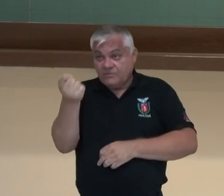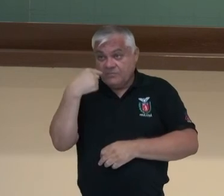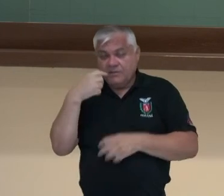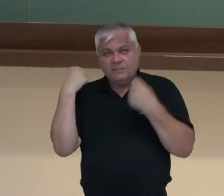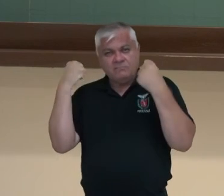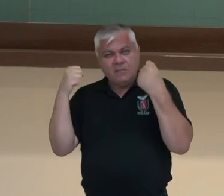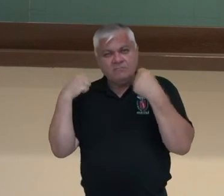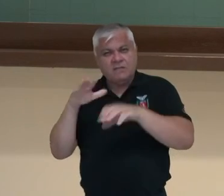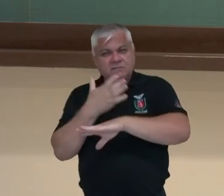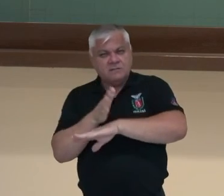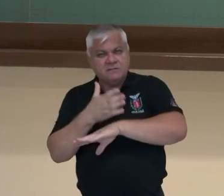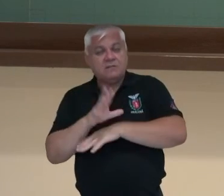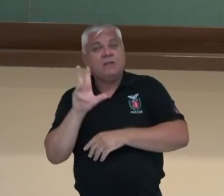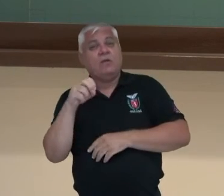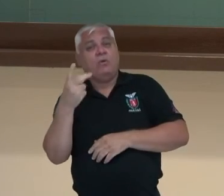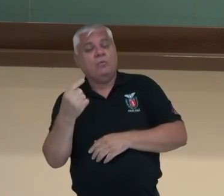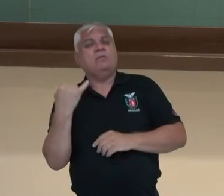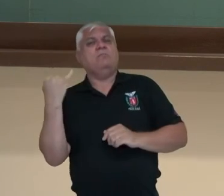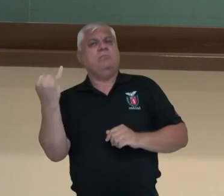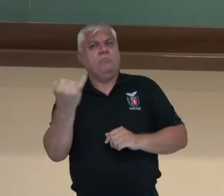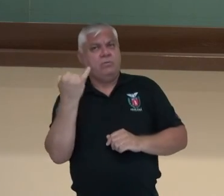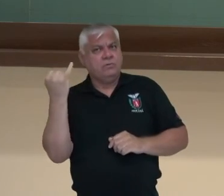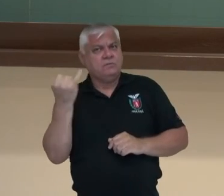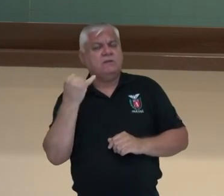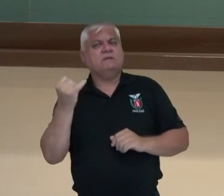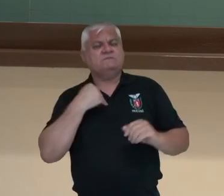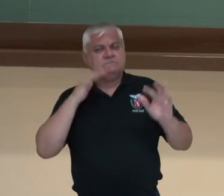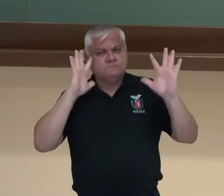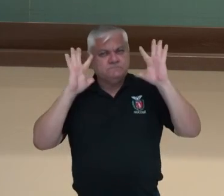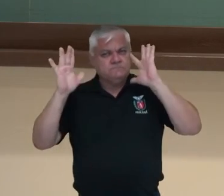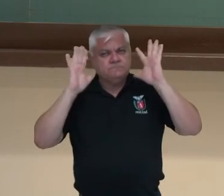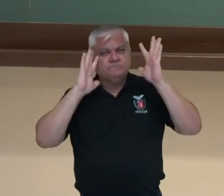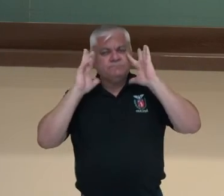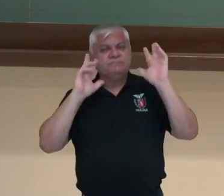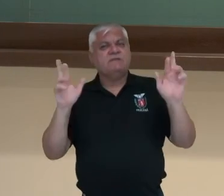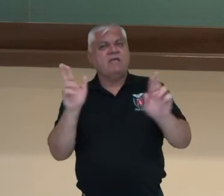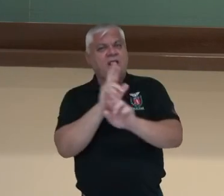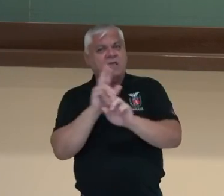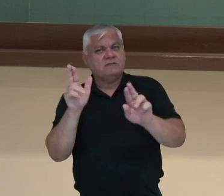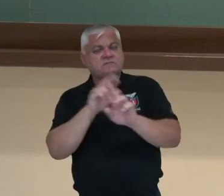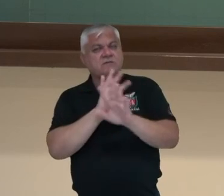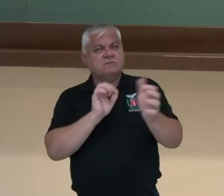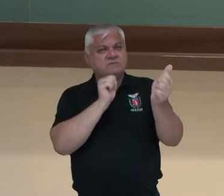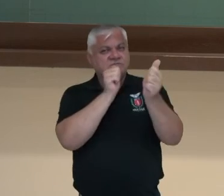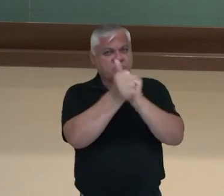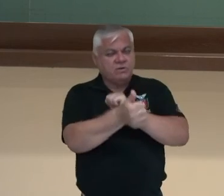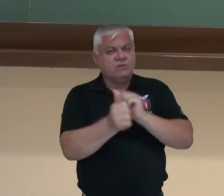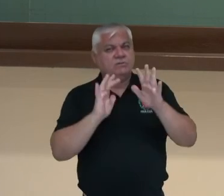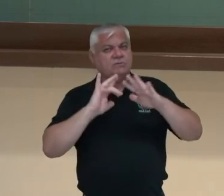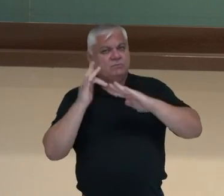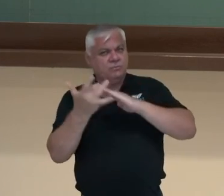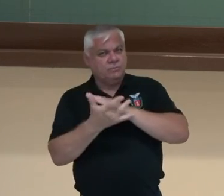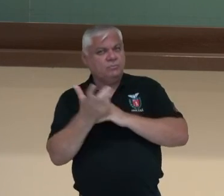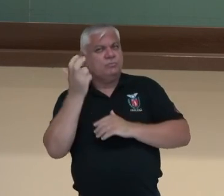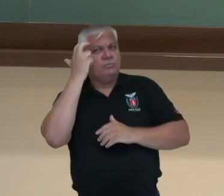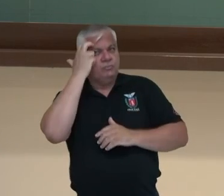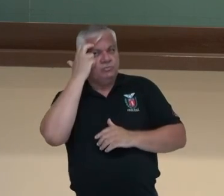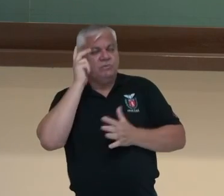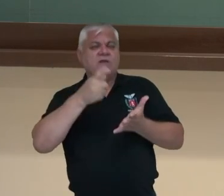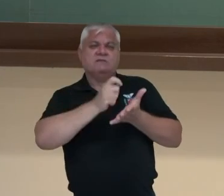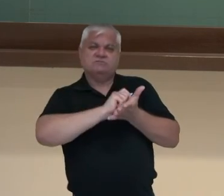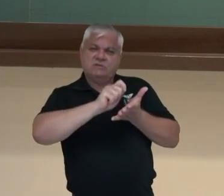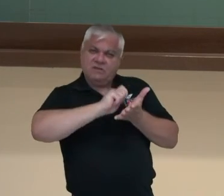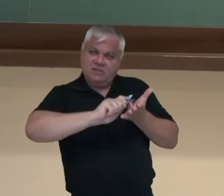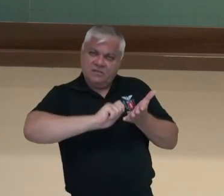um treinamento. Então, é importante a gente fazer essa relação do esporte e o consumo da indústria cultural. Escreve lá no seu